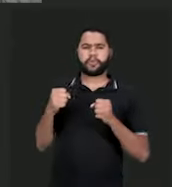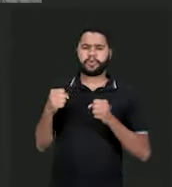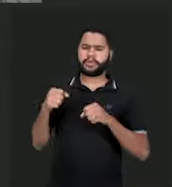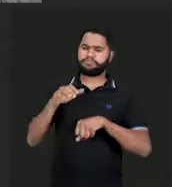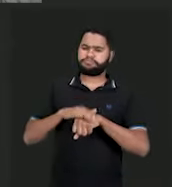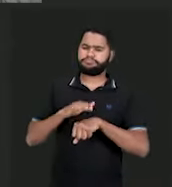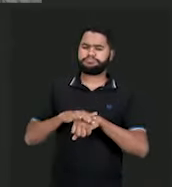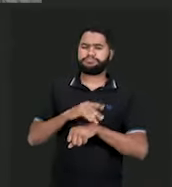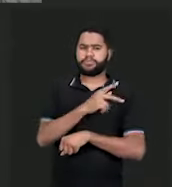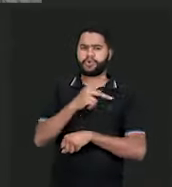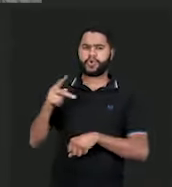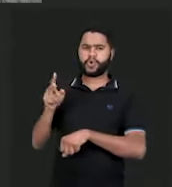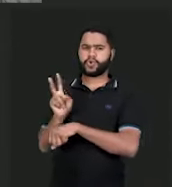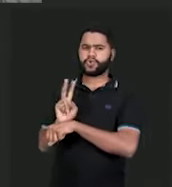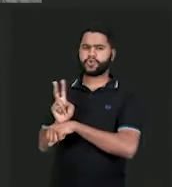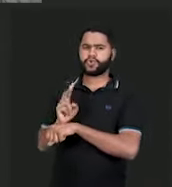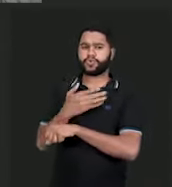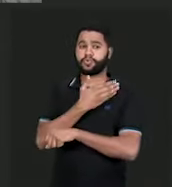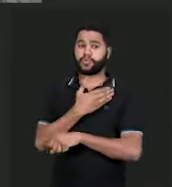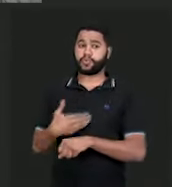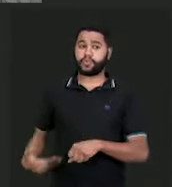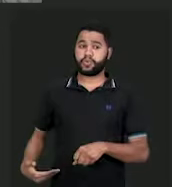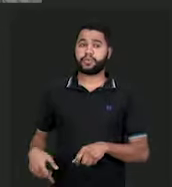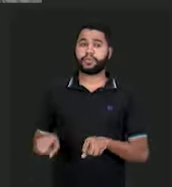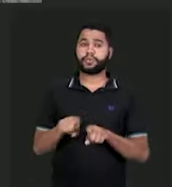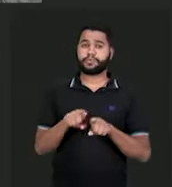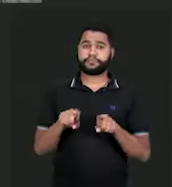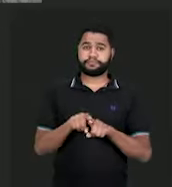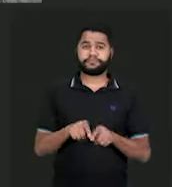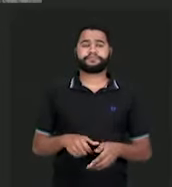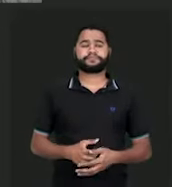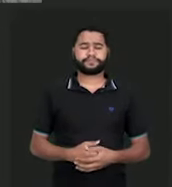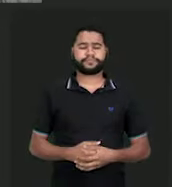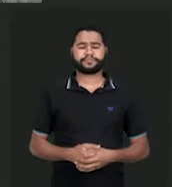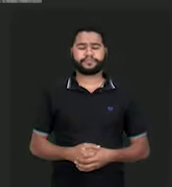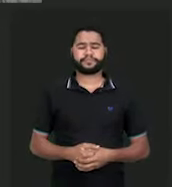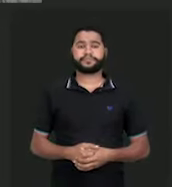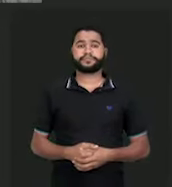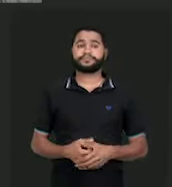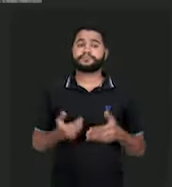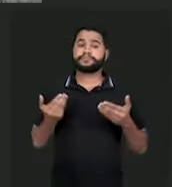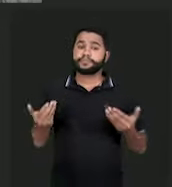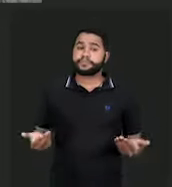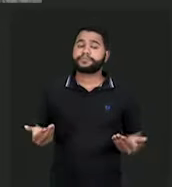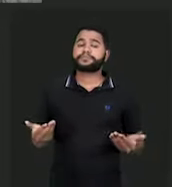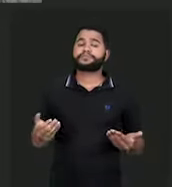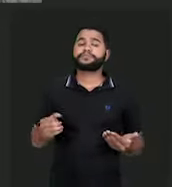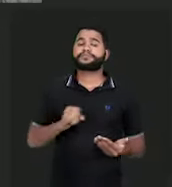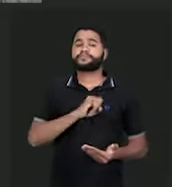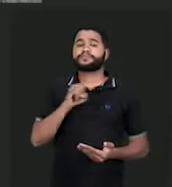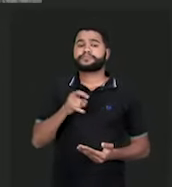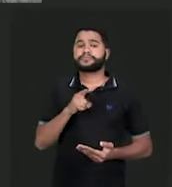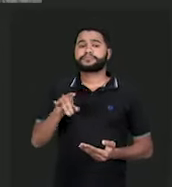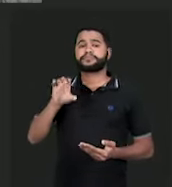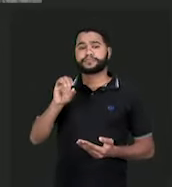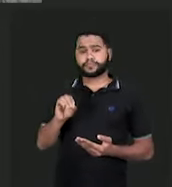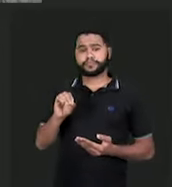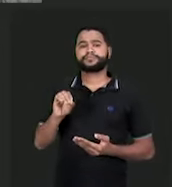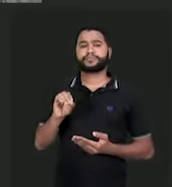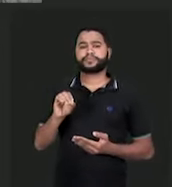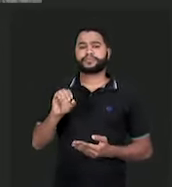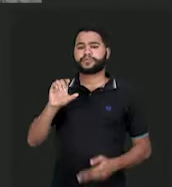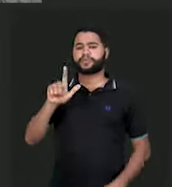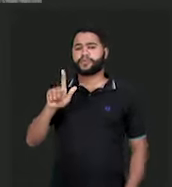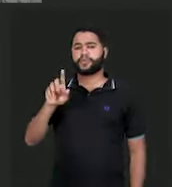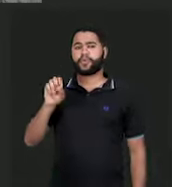a ser chefe de governo e chefe de Estado. E daí, João Goulart, que é, né,